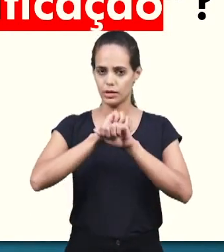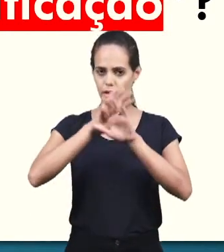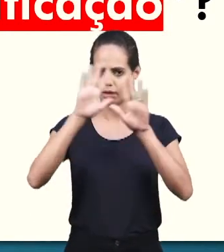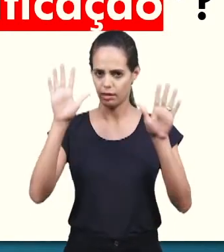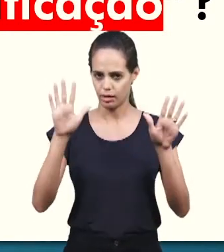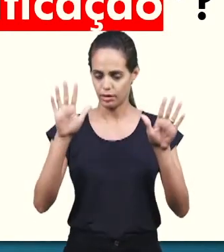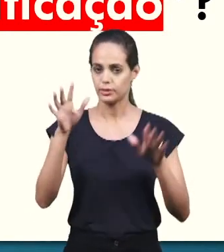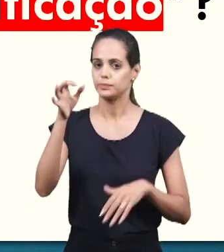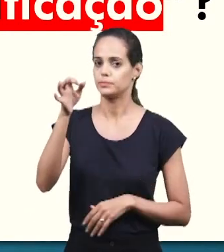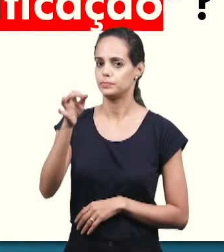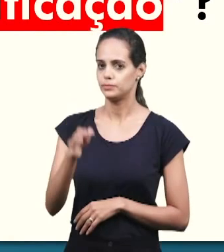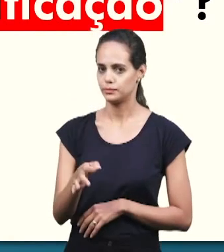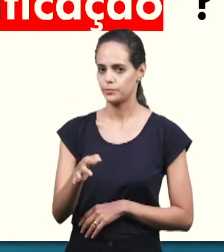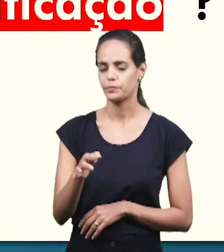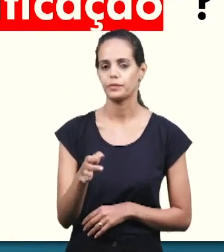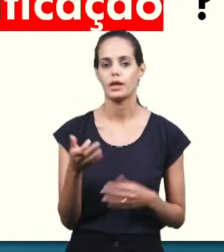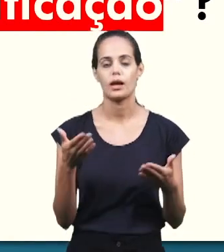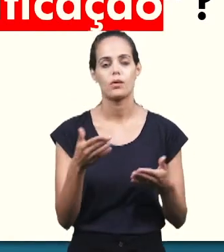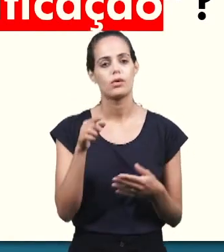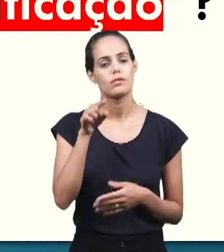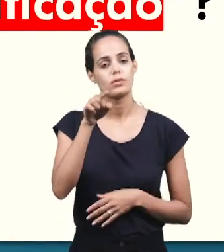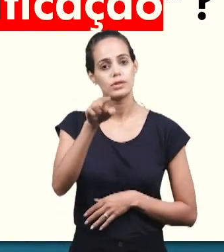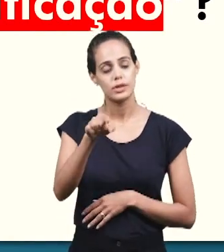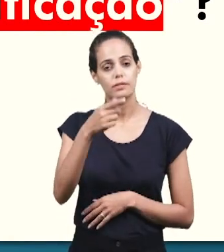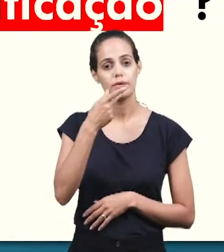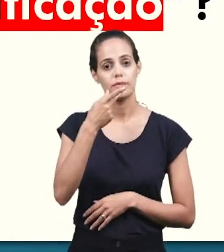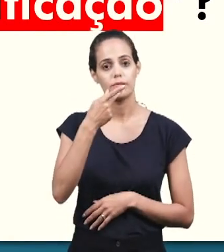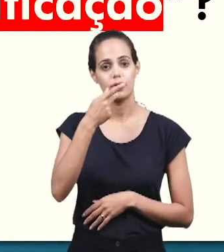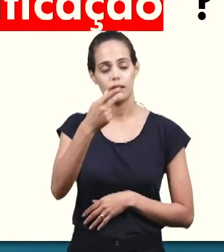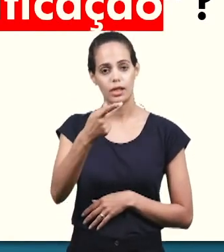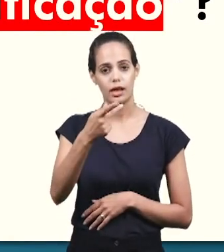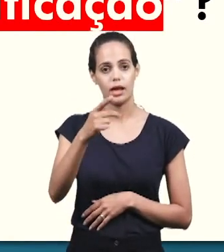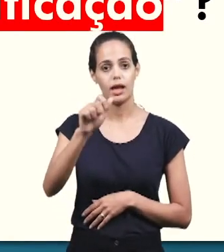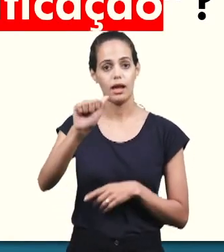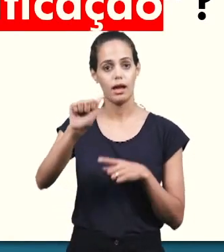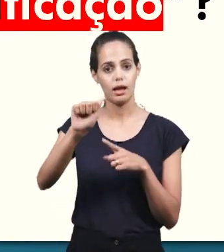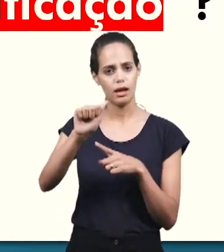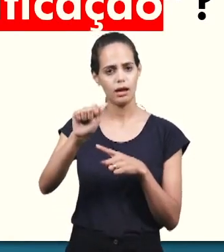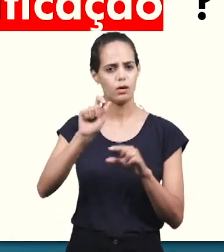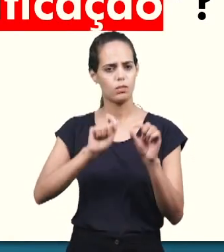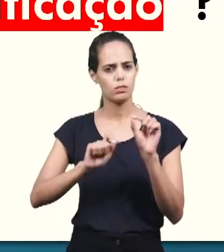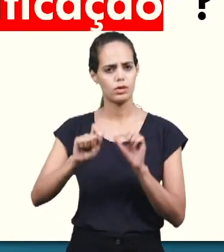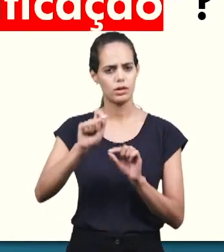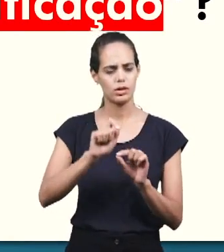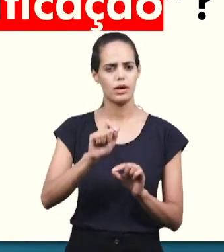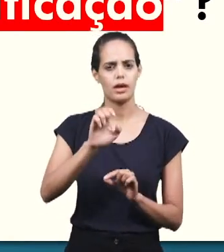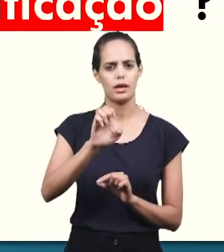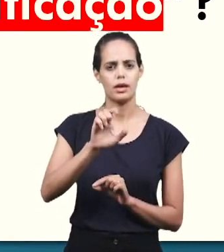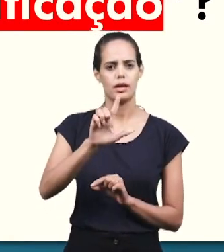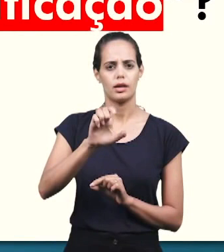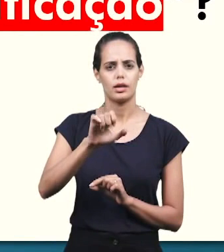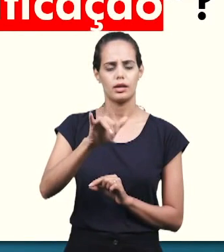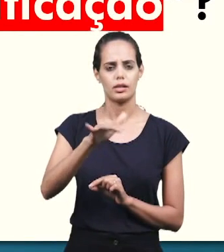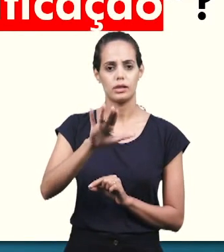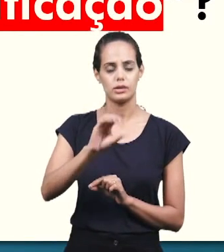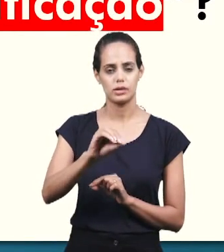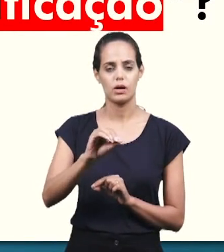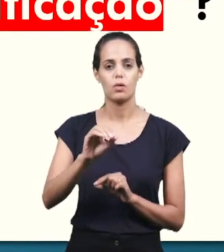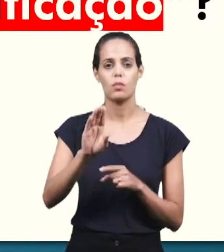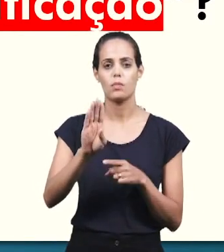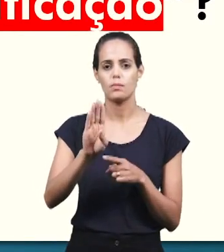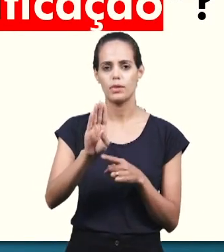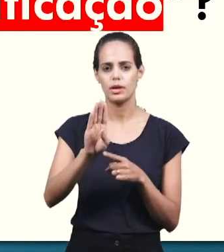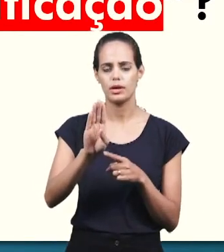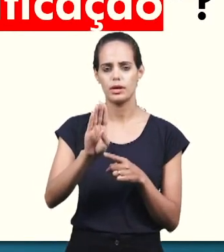uma afirmação. Defina. Letra A, o que é eleição? Letra B, o que